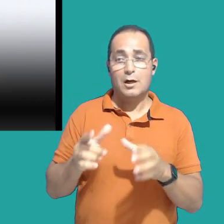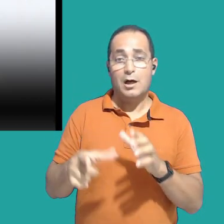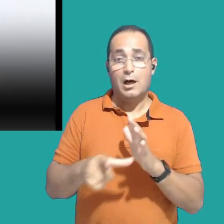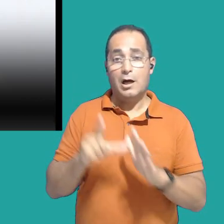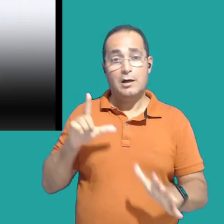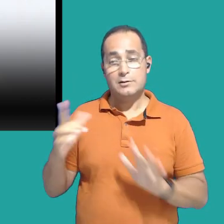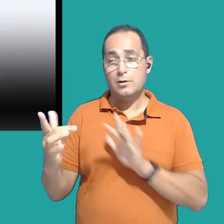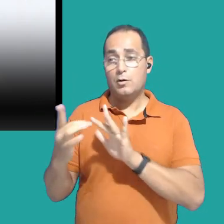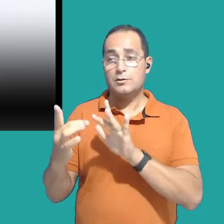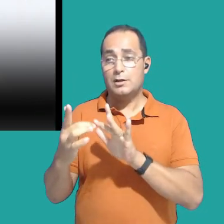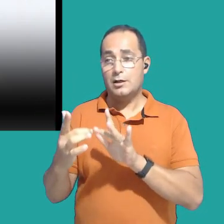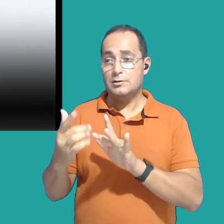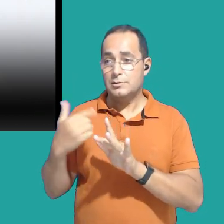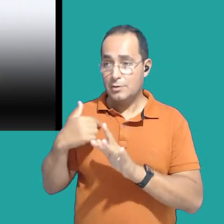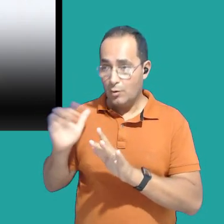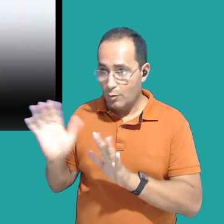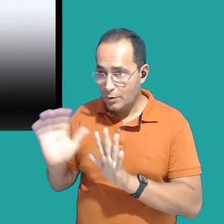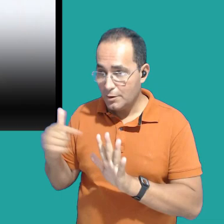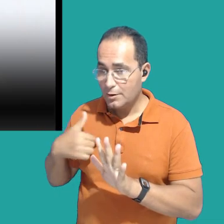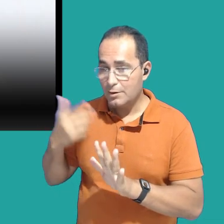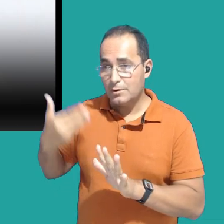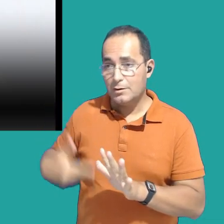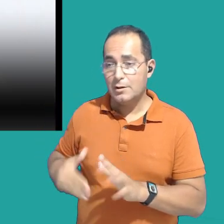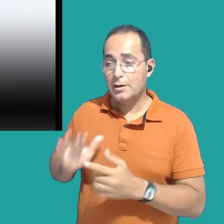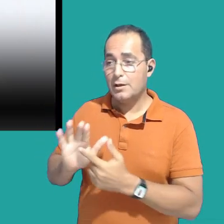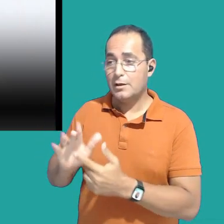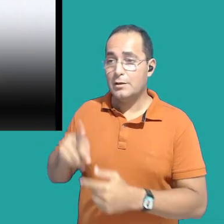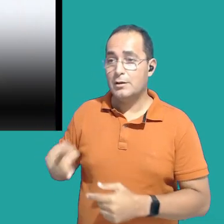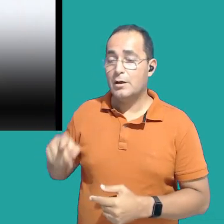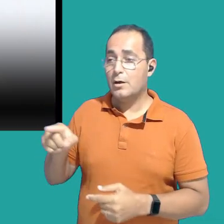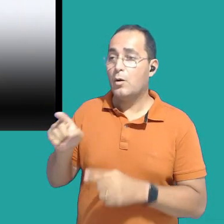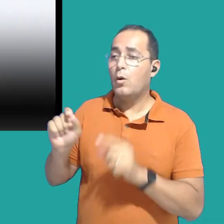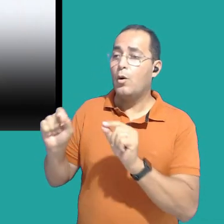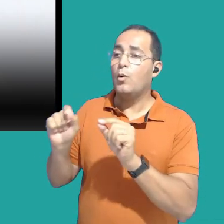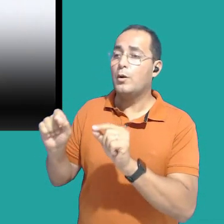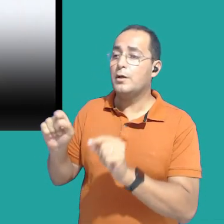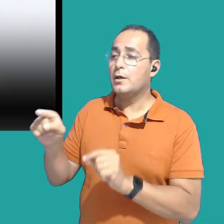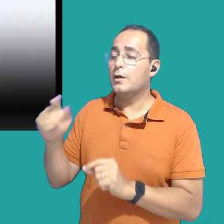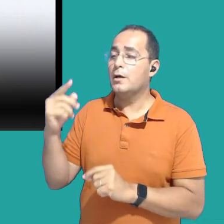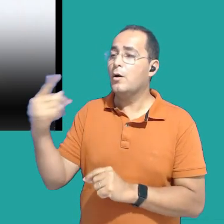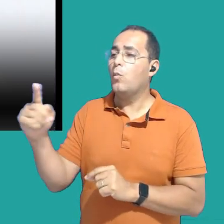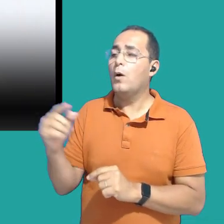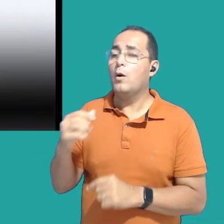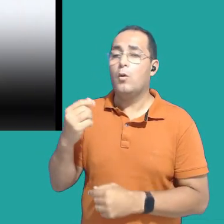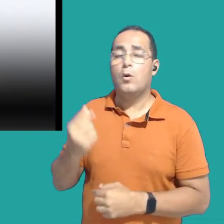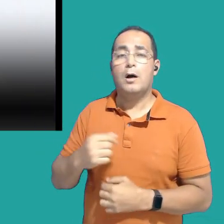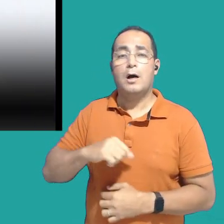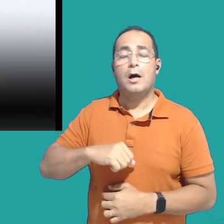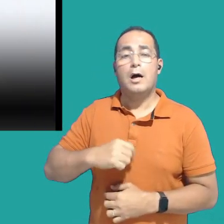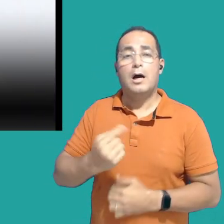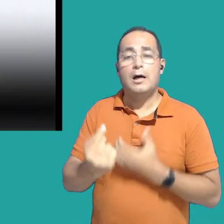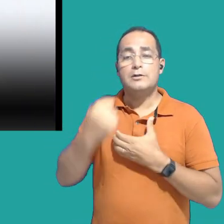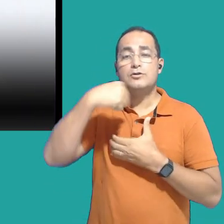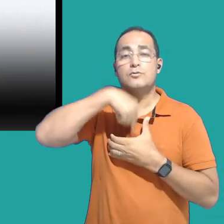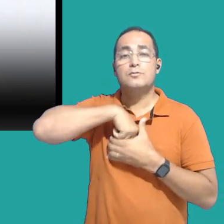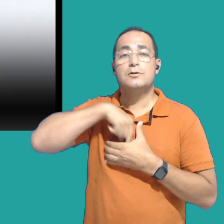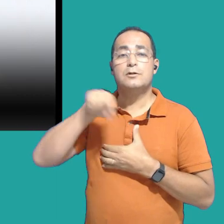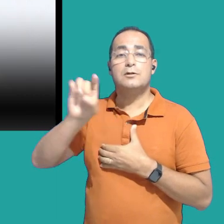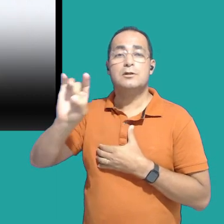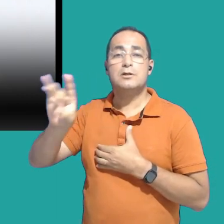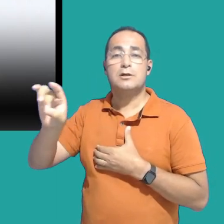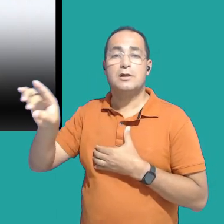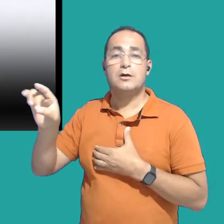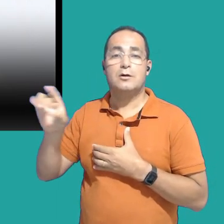faz contato, se apresenta, busca saber qual é a idiosincrasia do outro, a particularidade, as